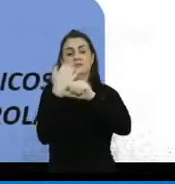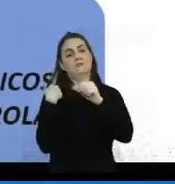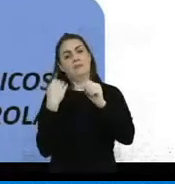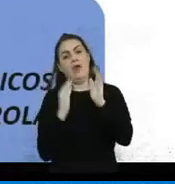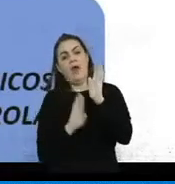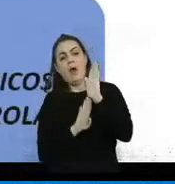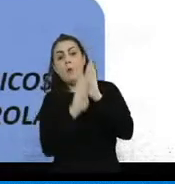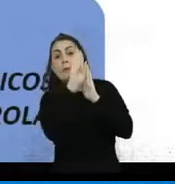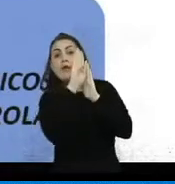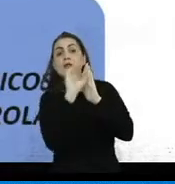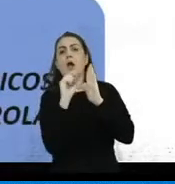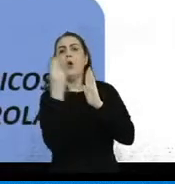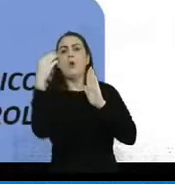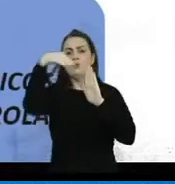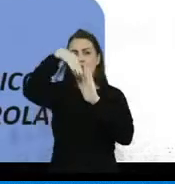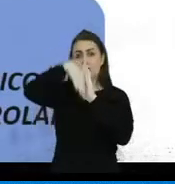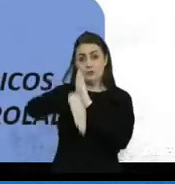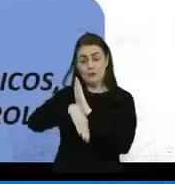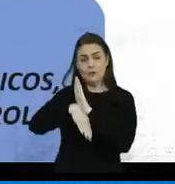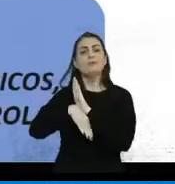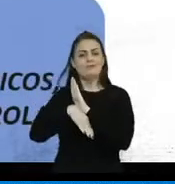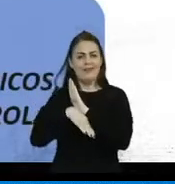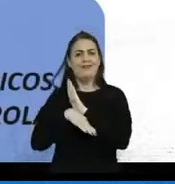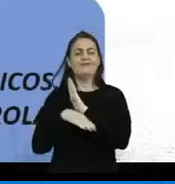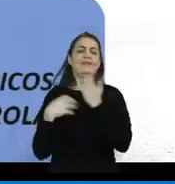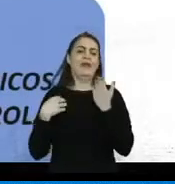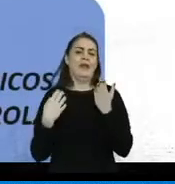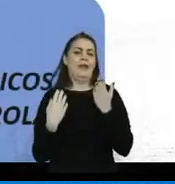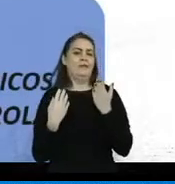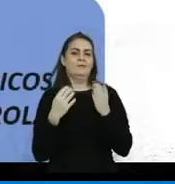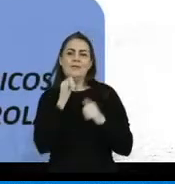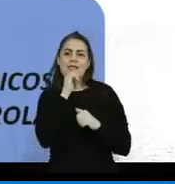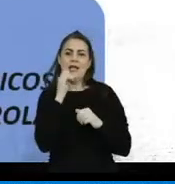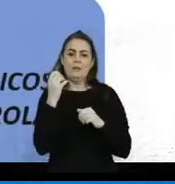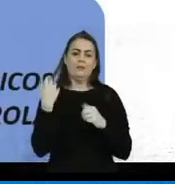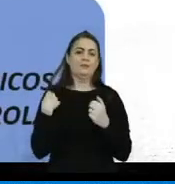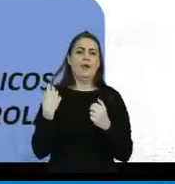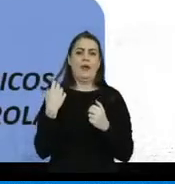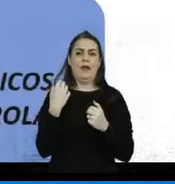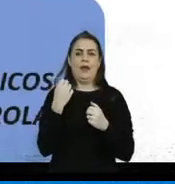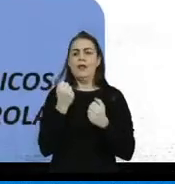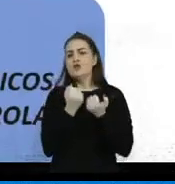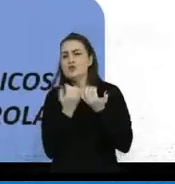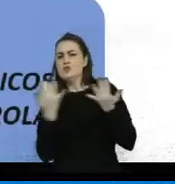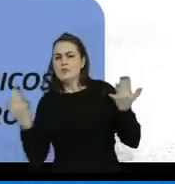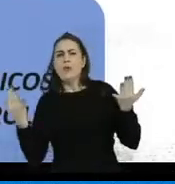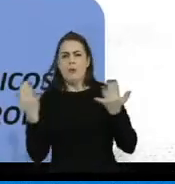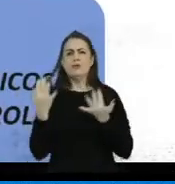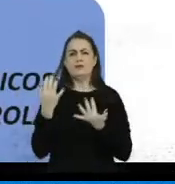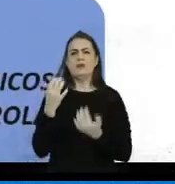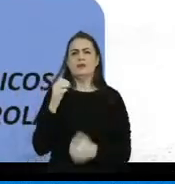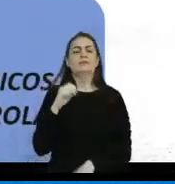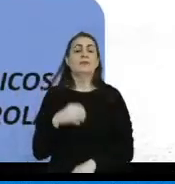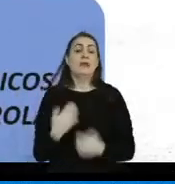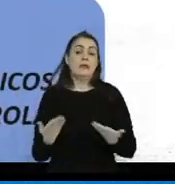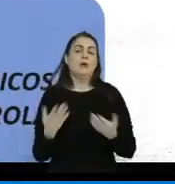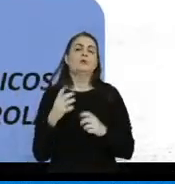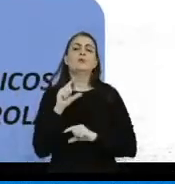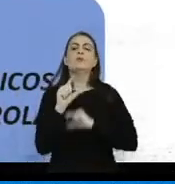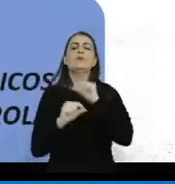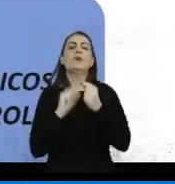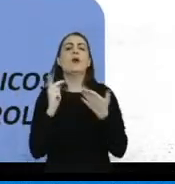sistema nervoso. E aí a lindeza é que a nutrição consegue bater em cima disso, especificamente em